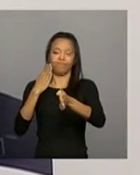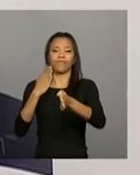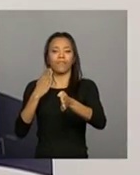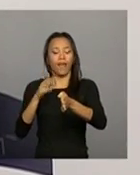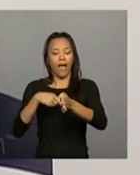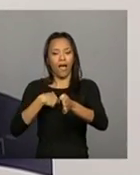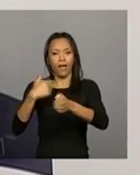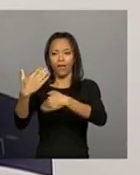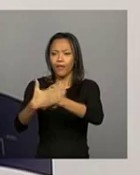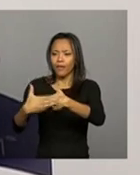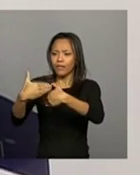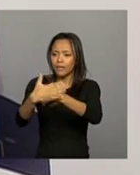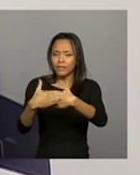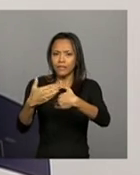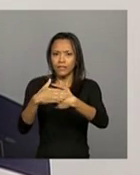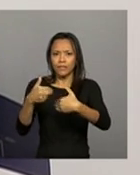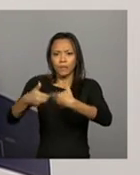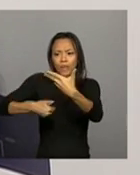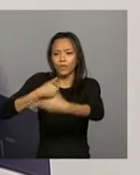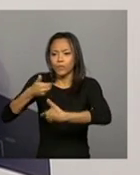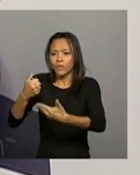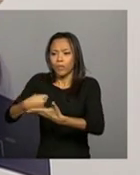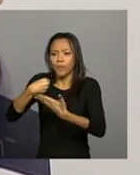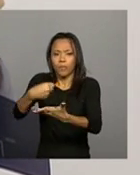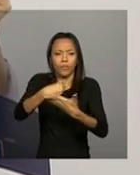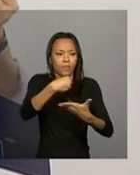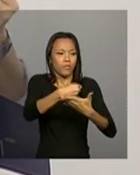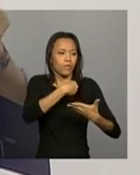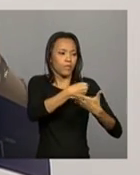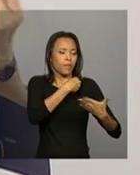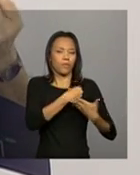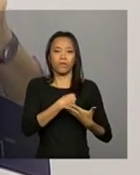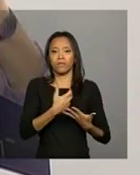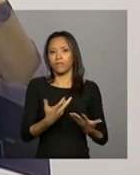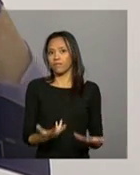acolhimento, ela sai